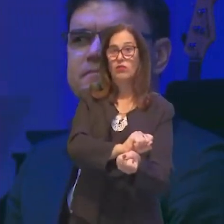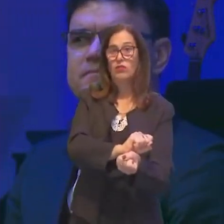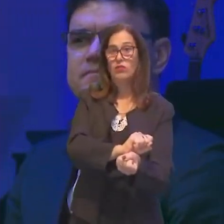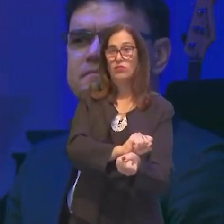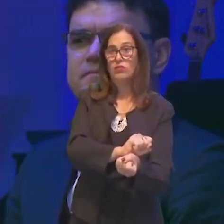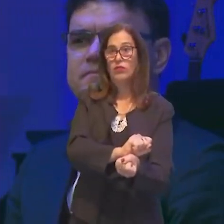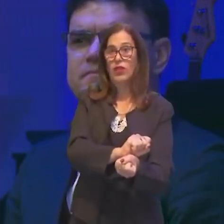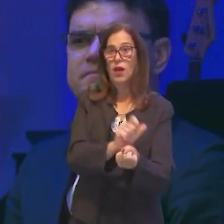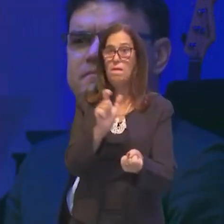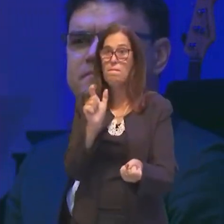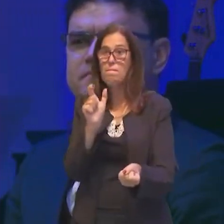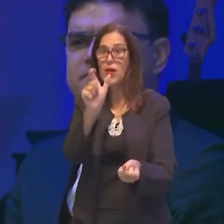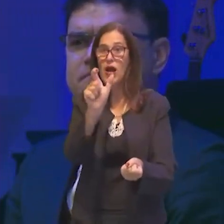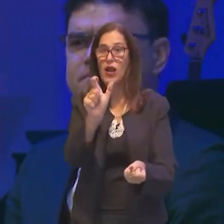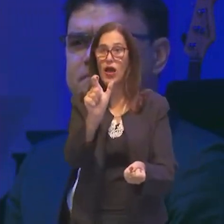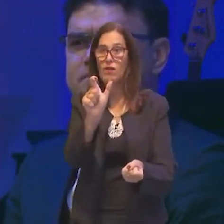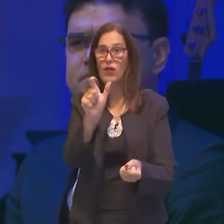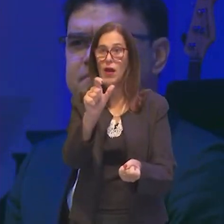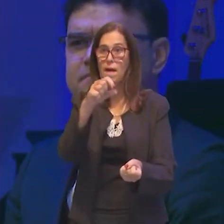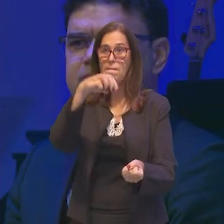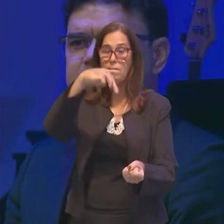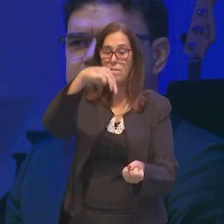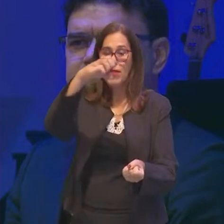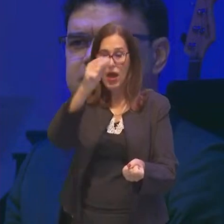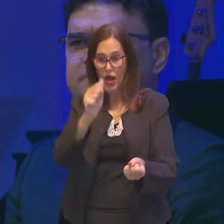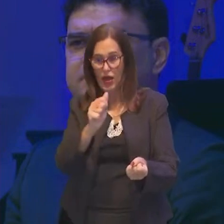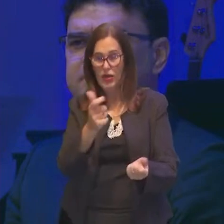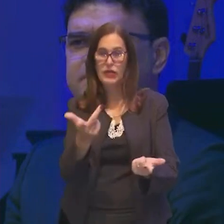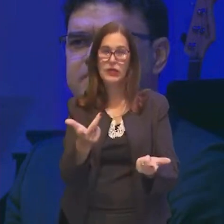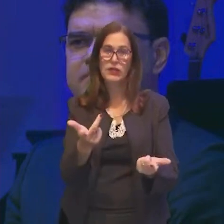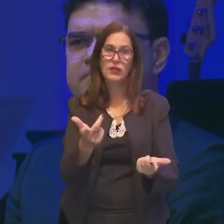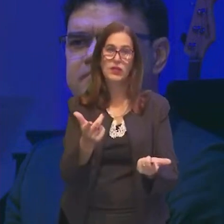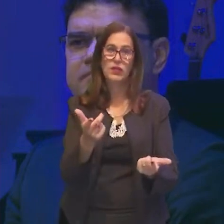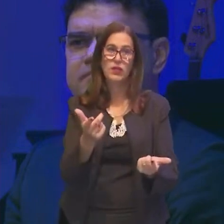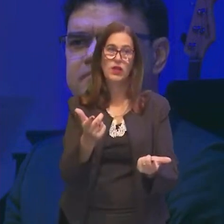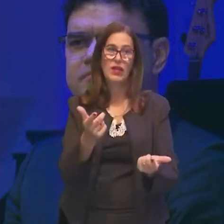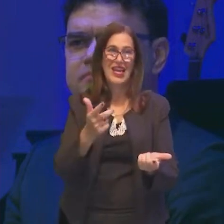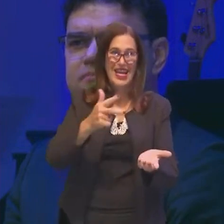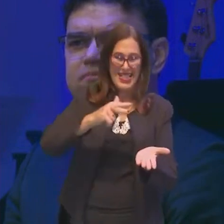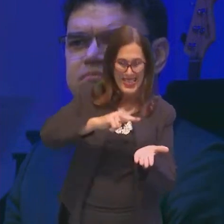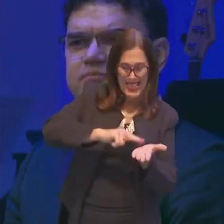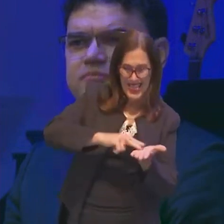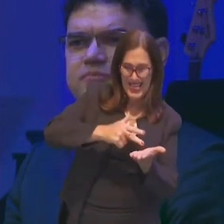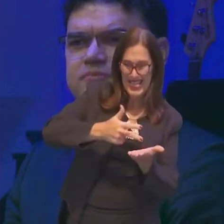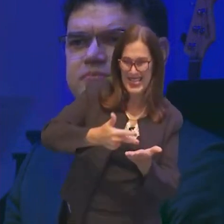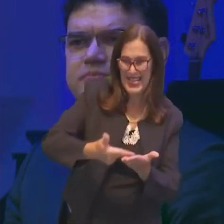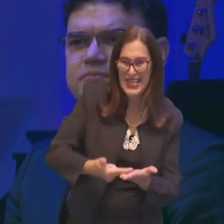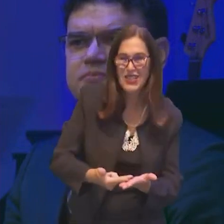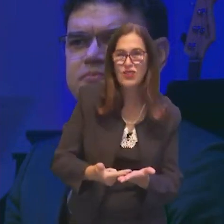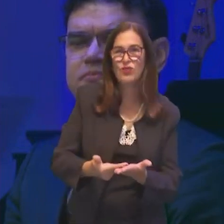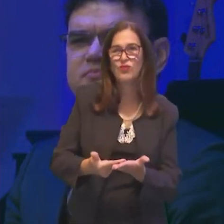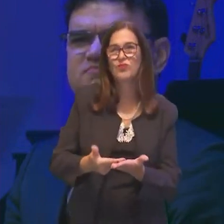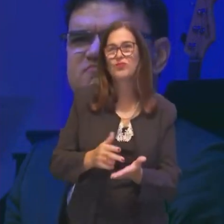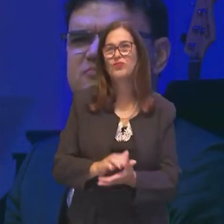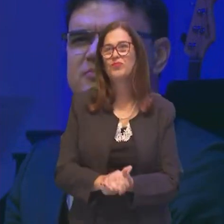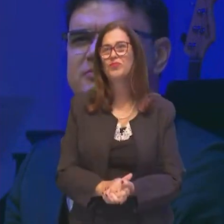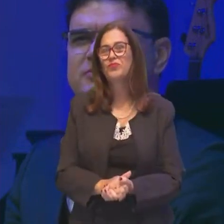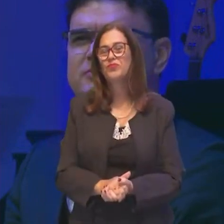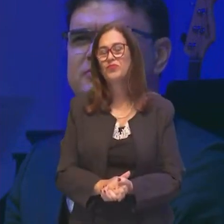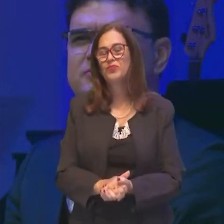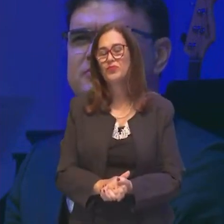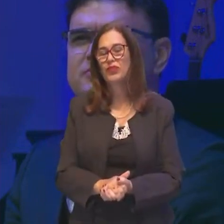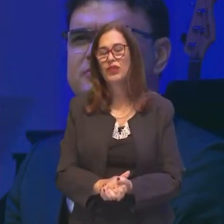esta palavra mamon, mamona, transliteração da palavra aramaica,